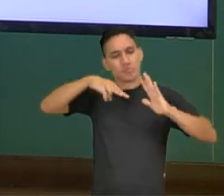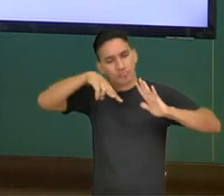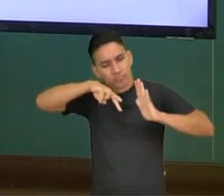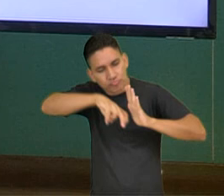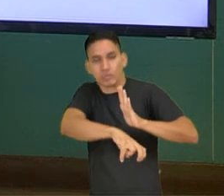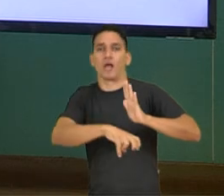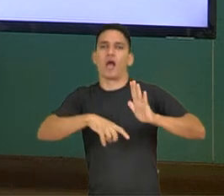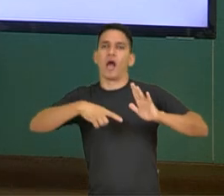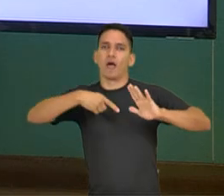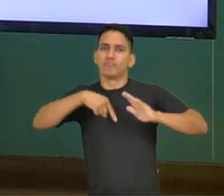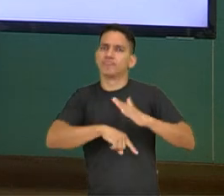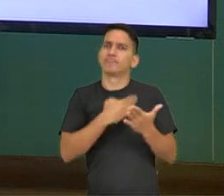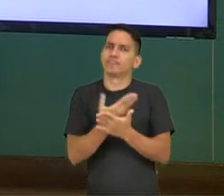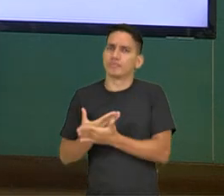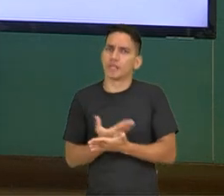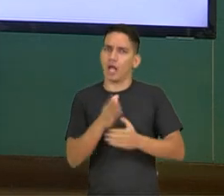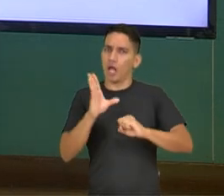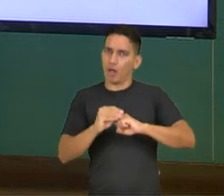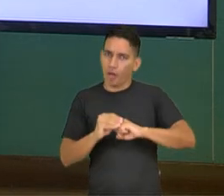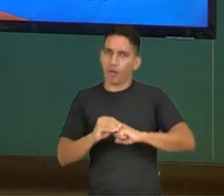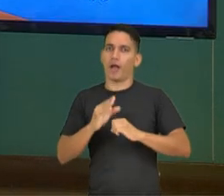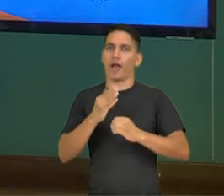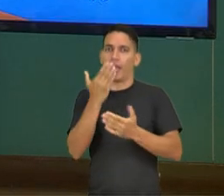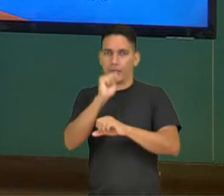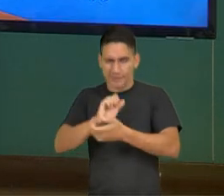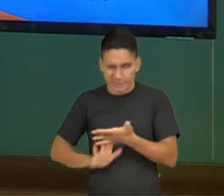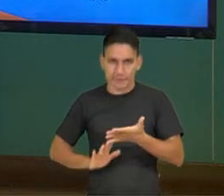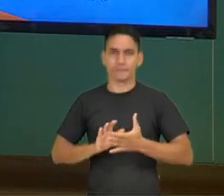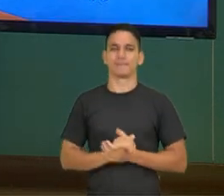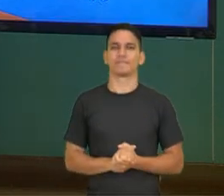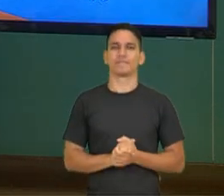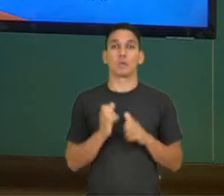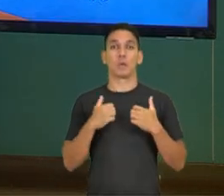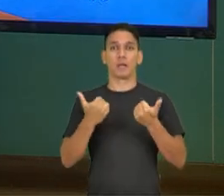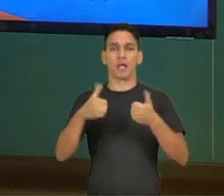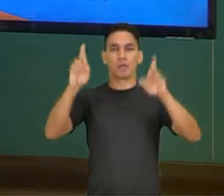aprofundamos os conhecimentos praticando as atividades.